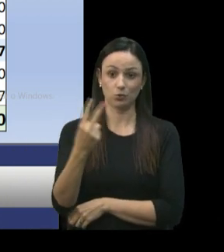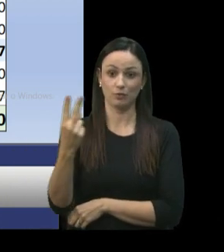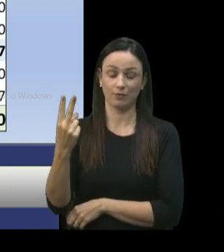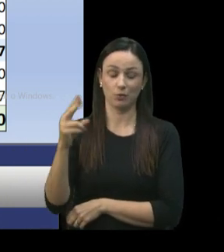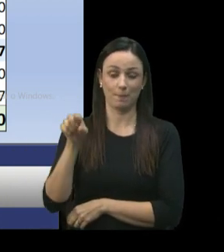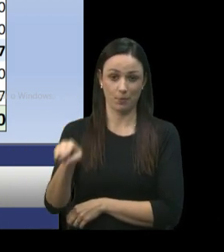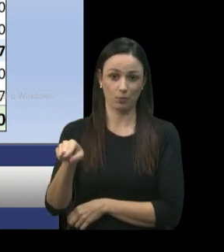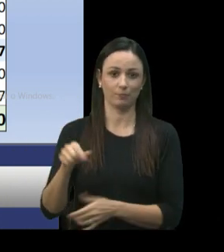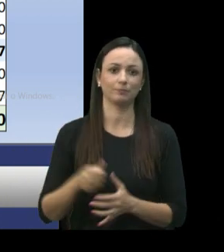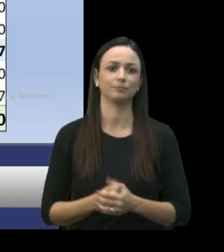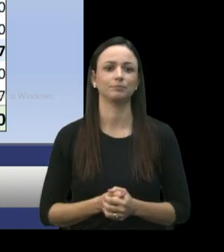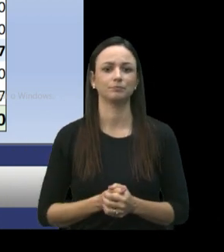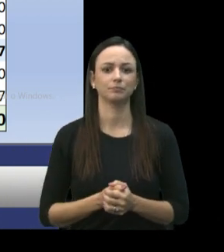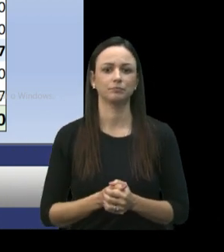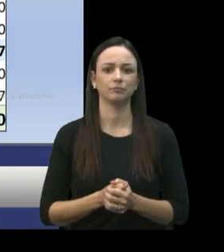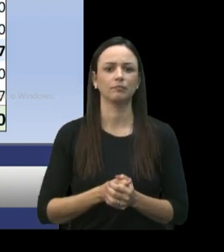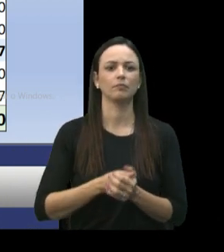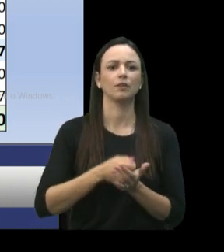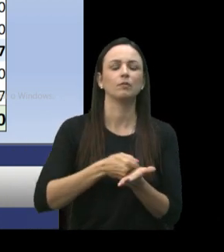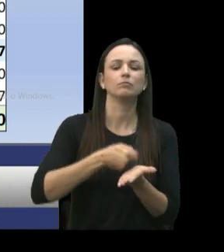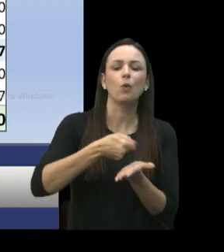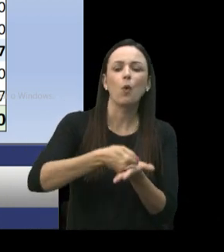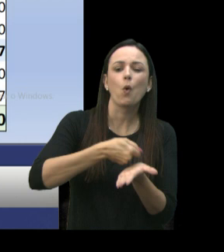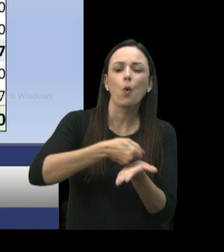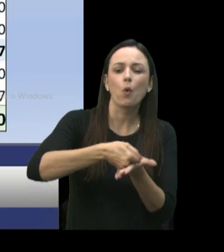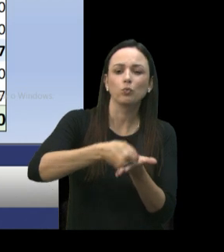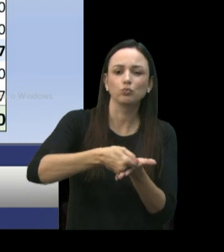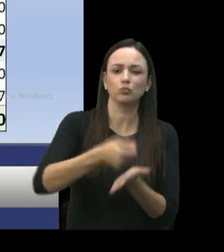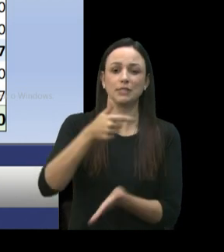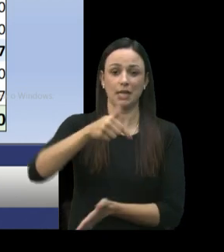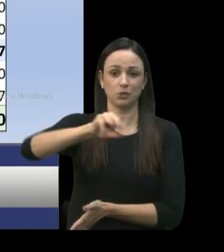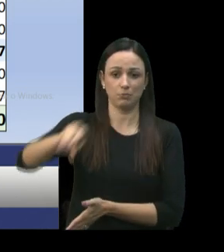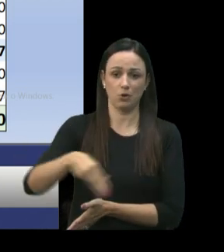161.222.000. Contribuições,